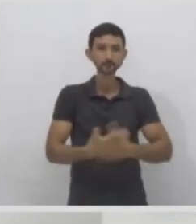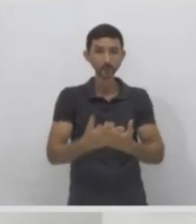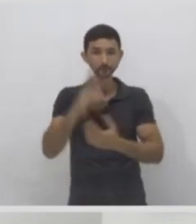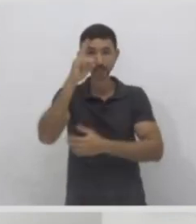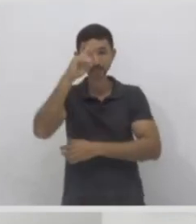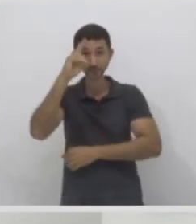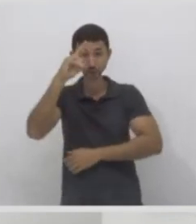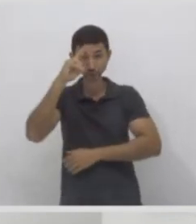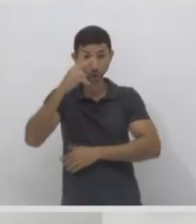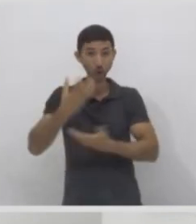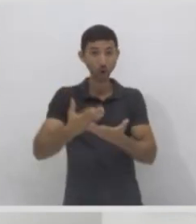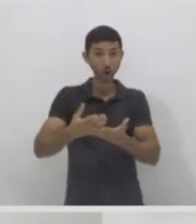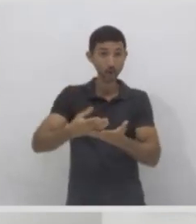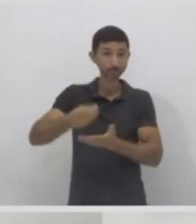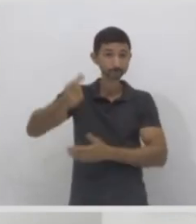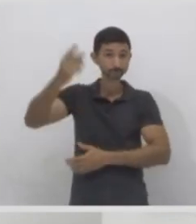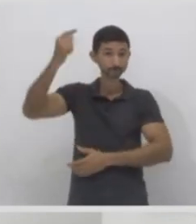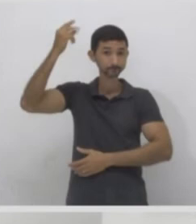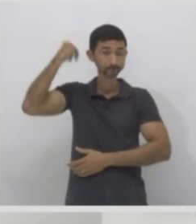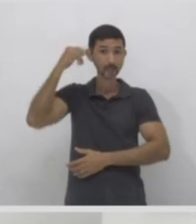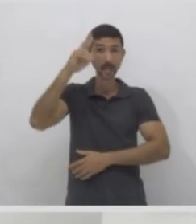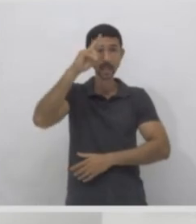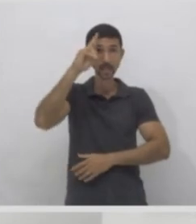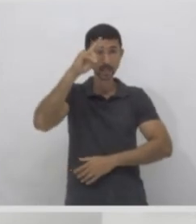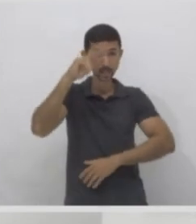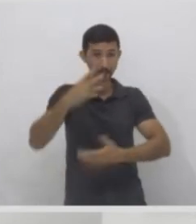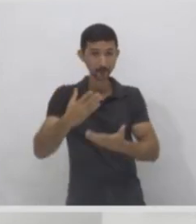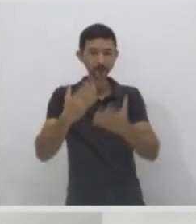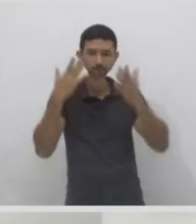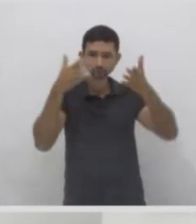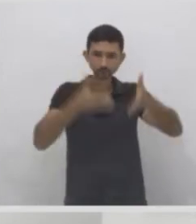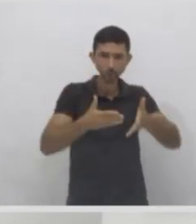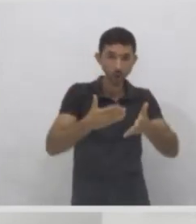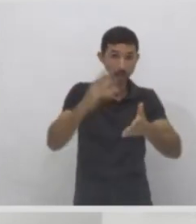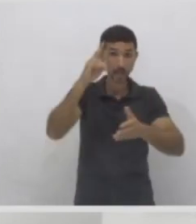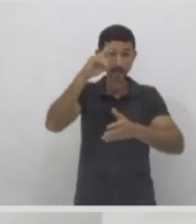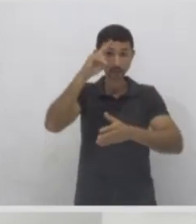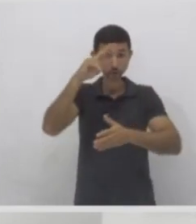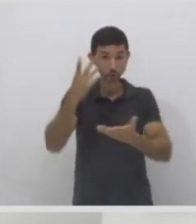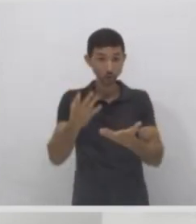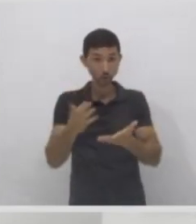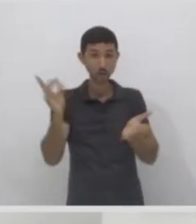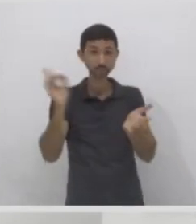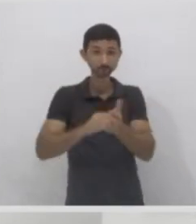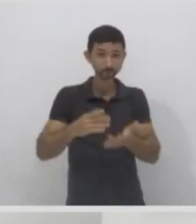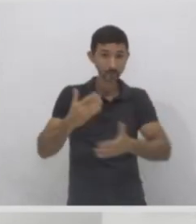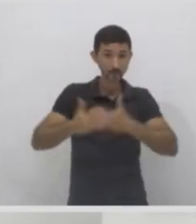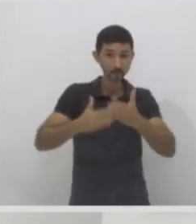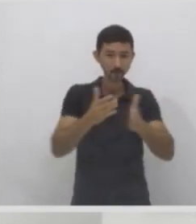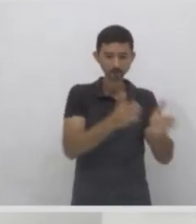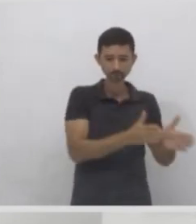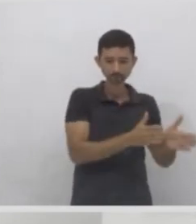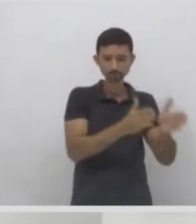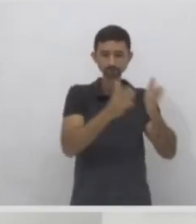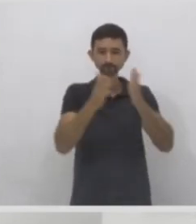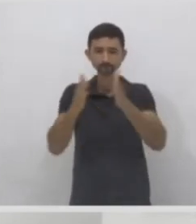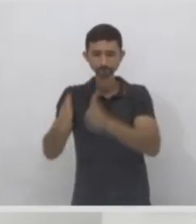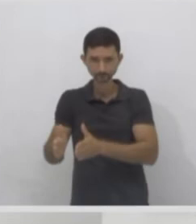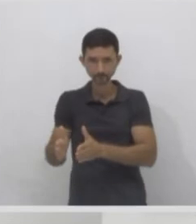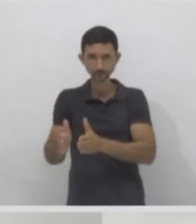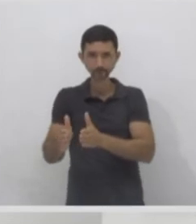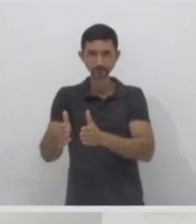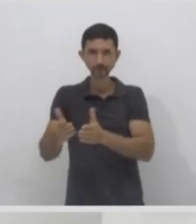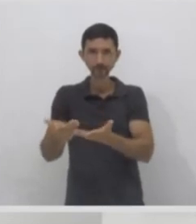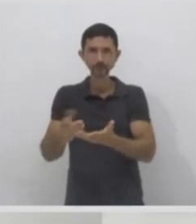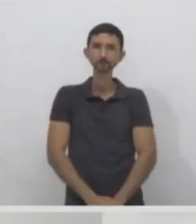história tradicional, lembrem bem do enfoque que nós demos lá, o fato que marca a passagem da pré-história para a